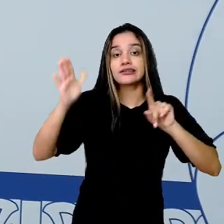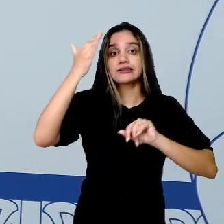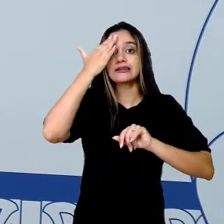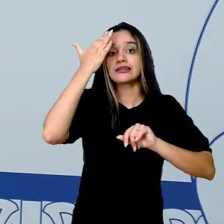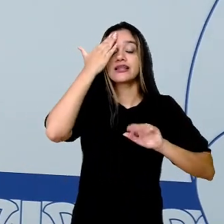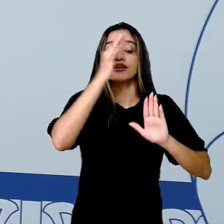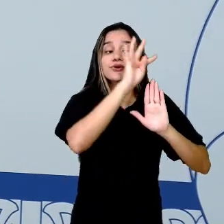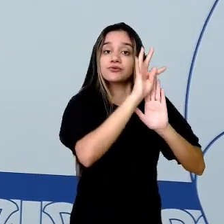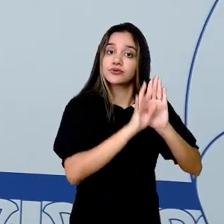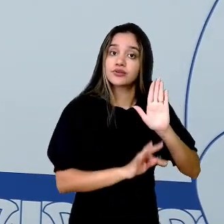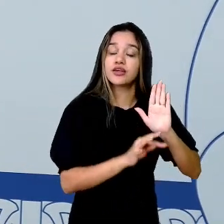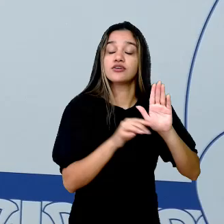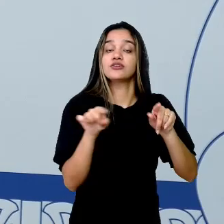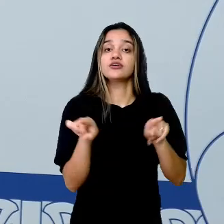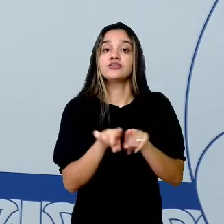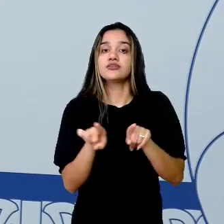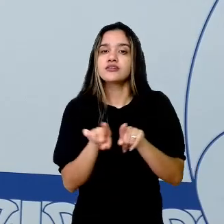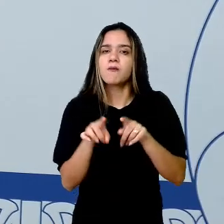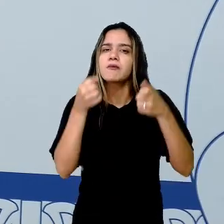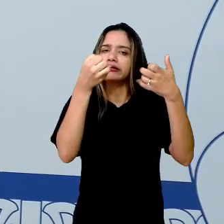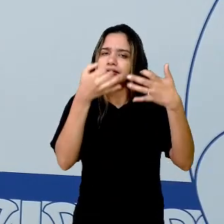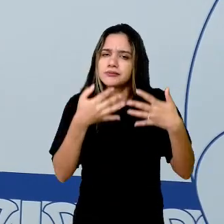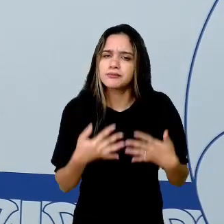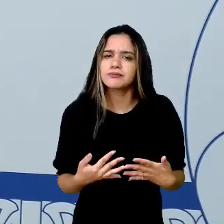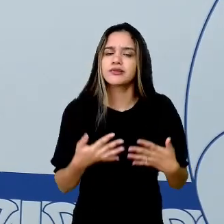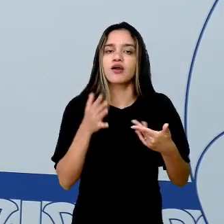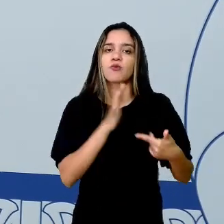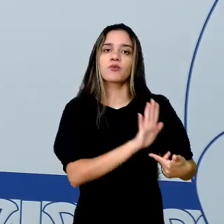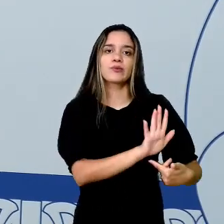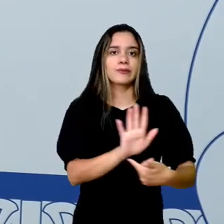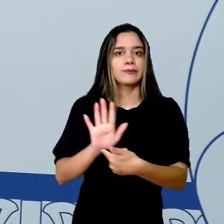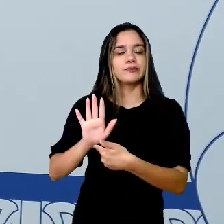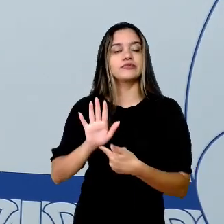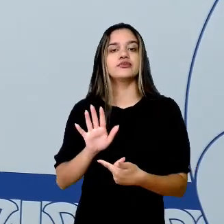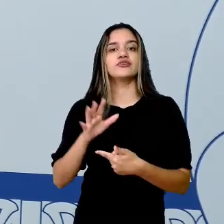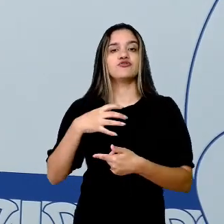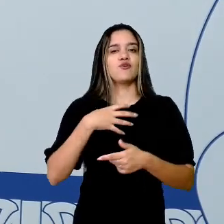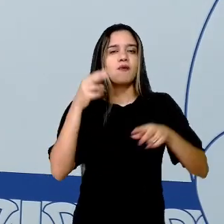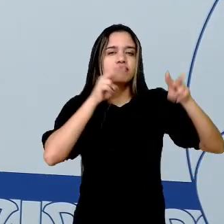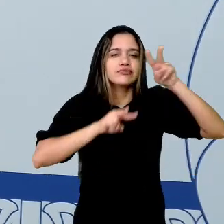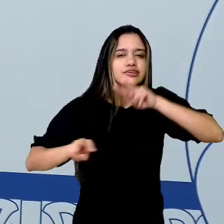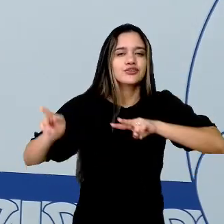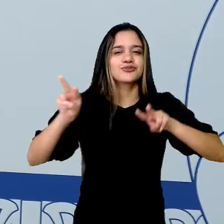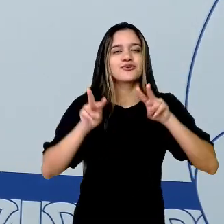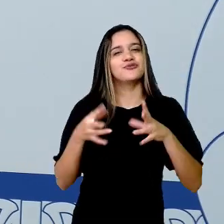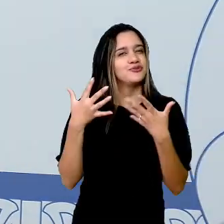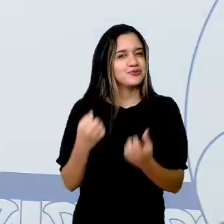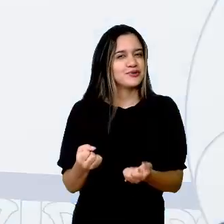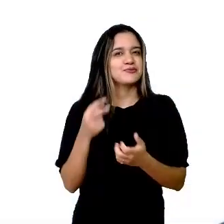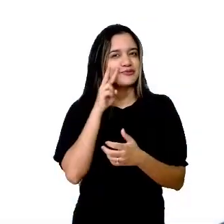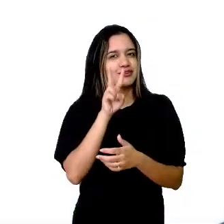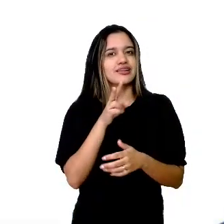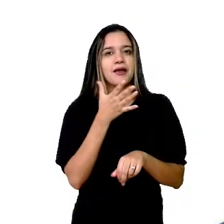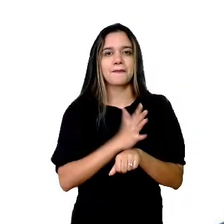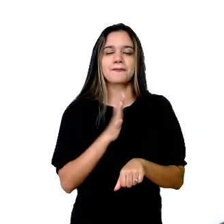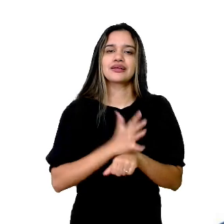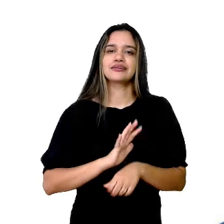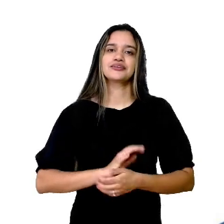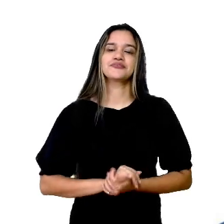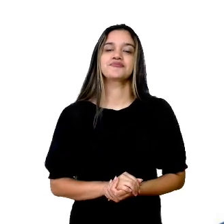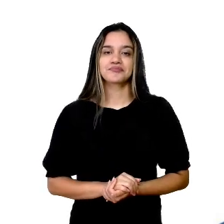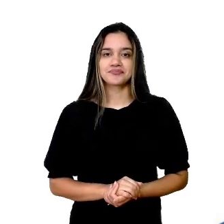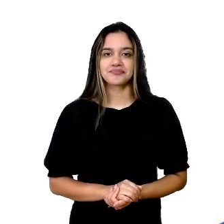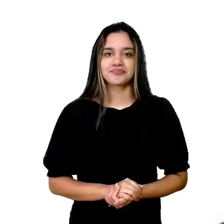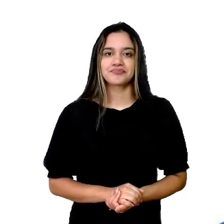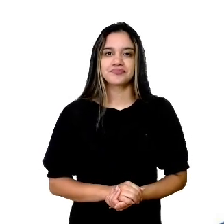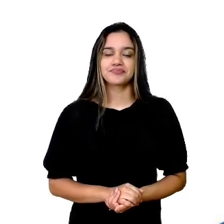texto ele também fala quando ele se apresenta de maneira visual Vamos ver isso na prática